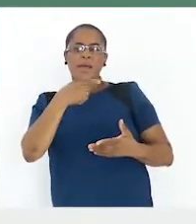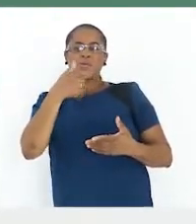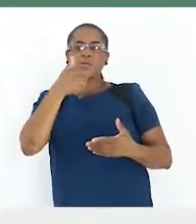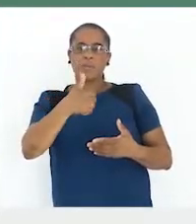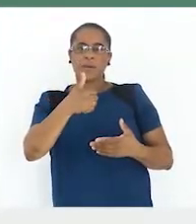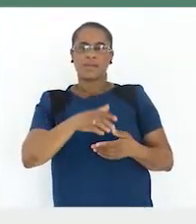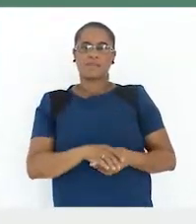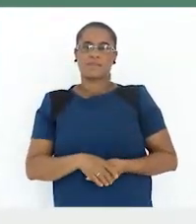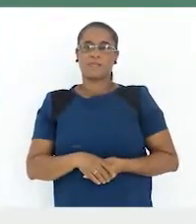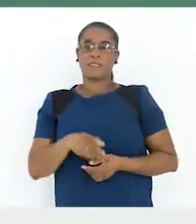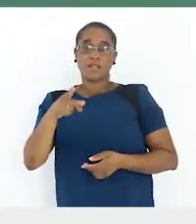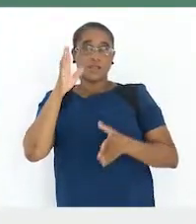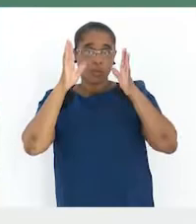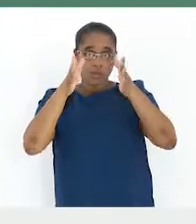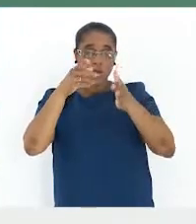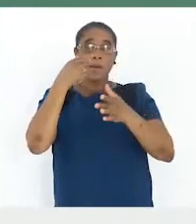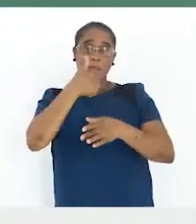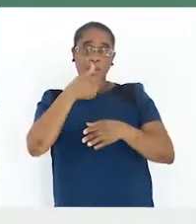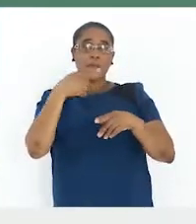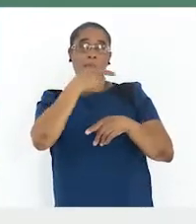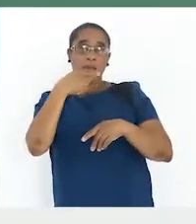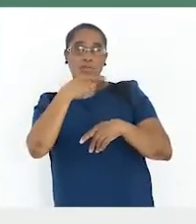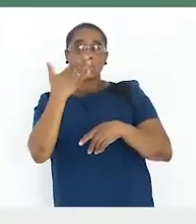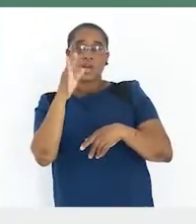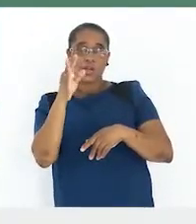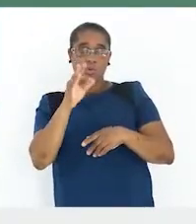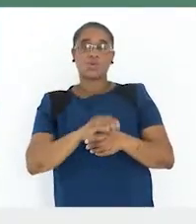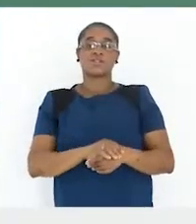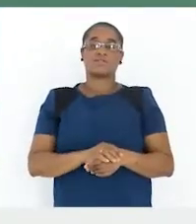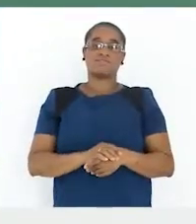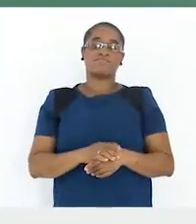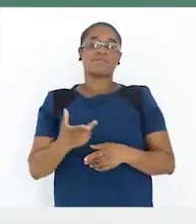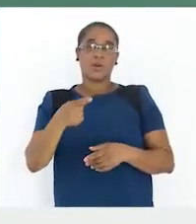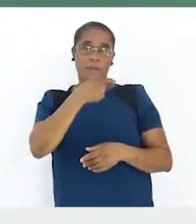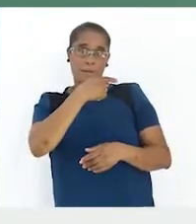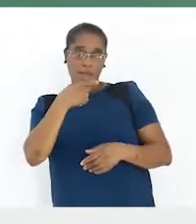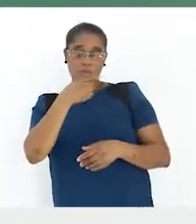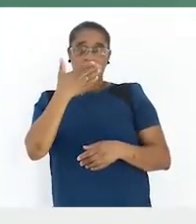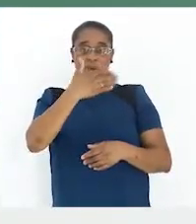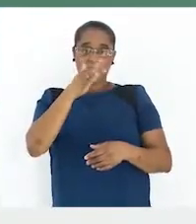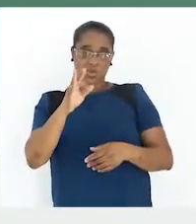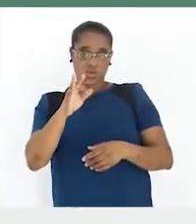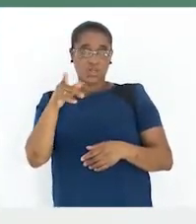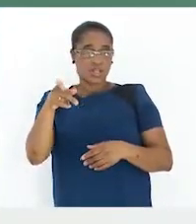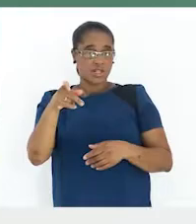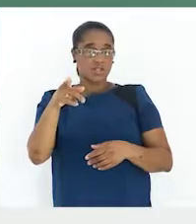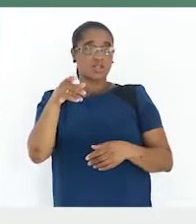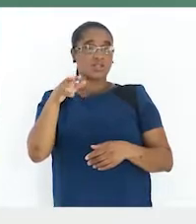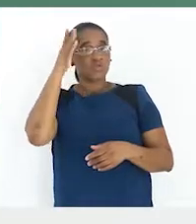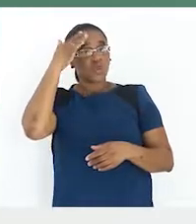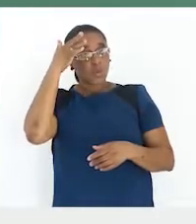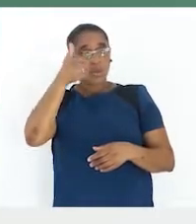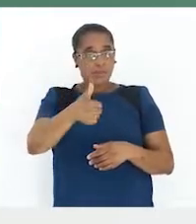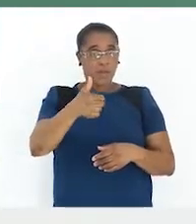atenção, b é menos 14. É menos 14, mas isso é o valor de b. Só que a fórmula